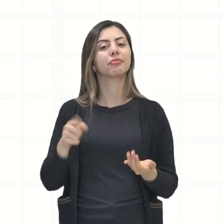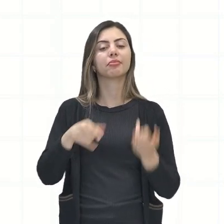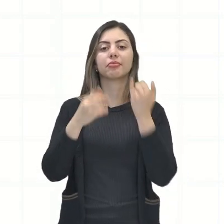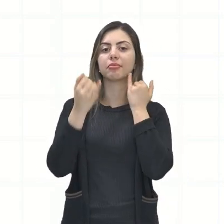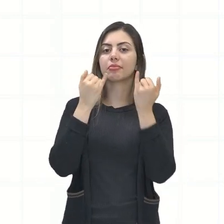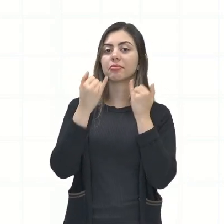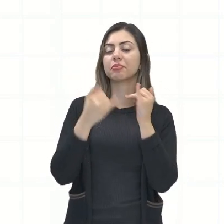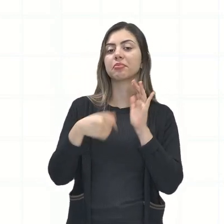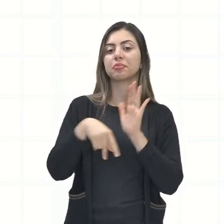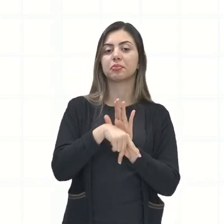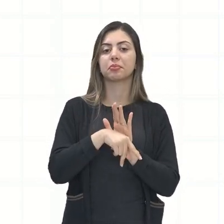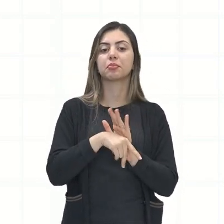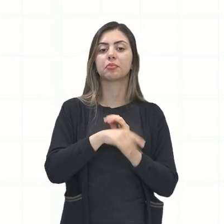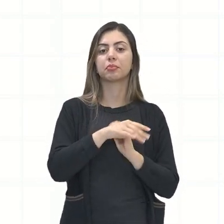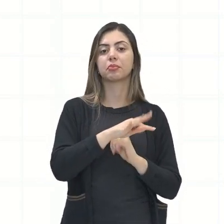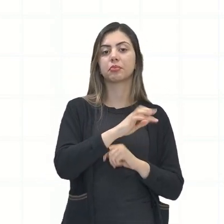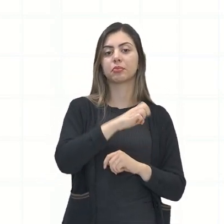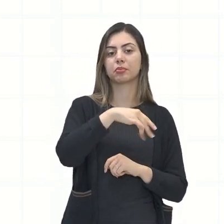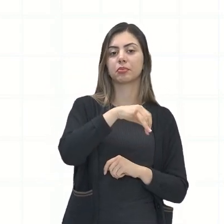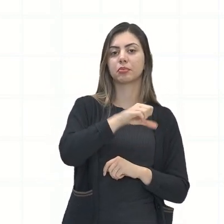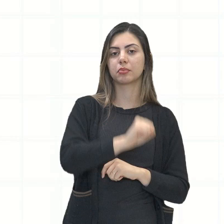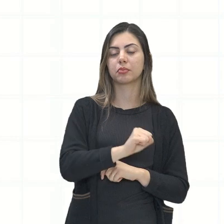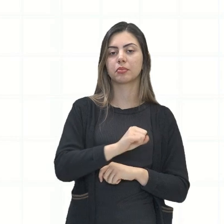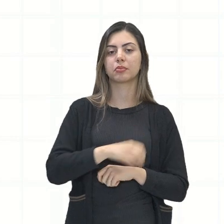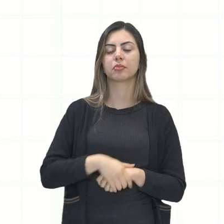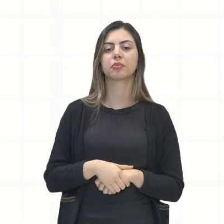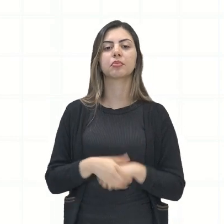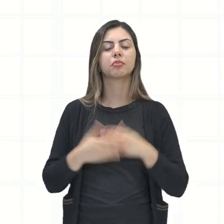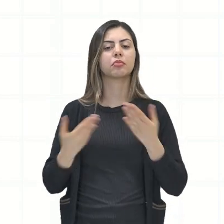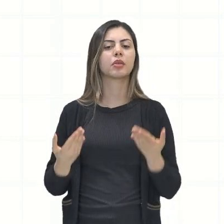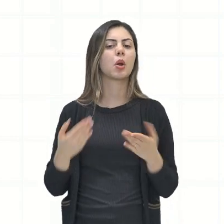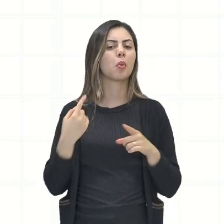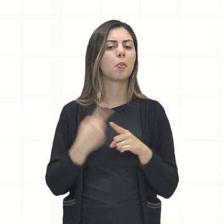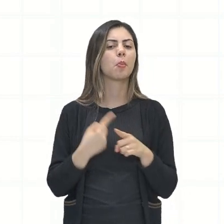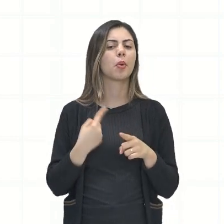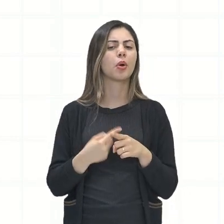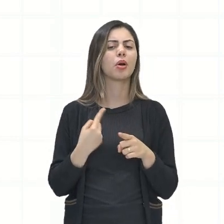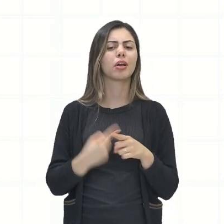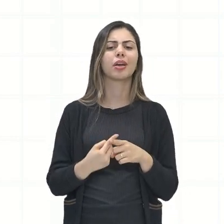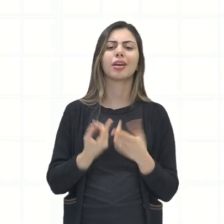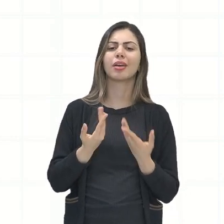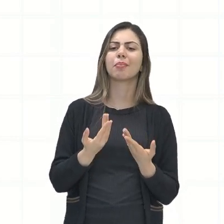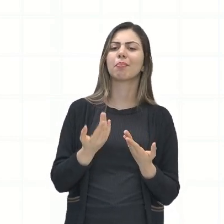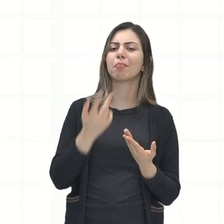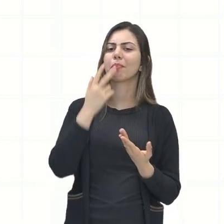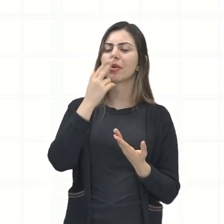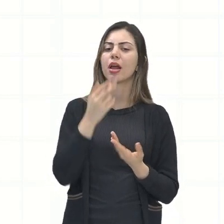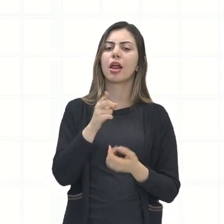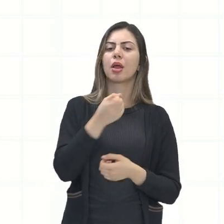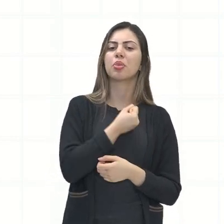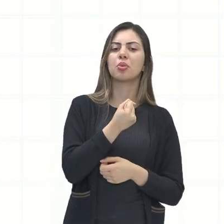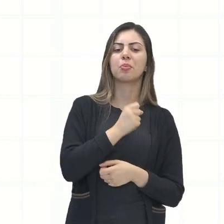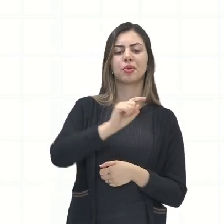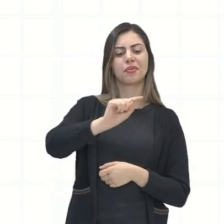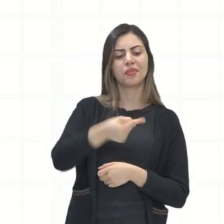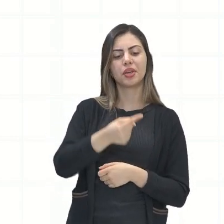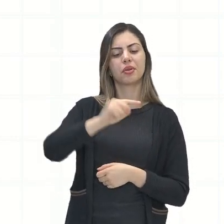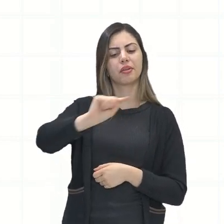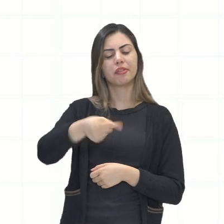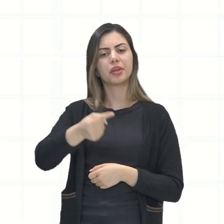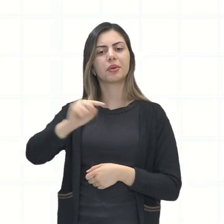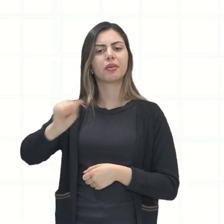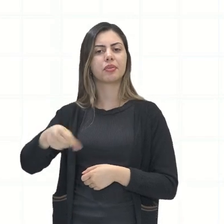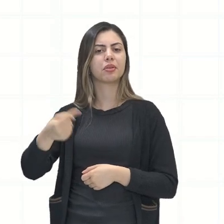dimensões do tênis de mesa, tá bom? Por que é assim quebrado, gente? Pô, vocês já pararam para pensar? Quem foi o sujeito que pensou